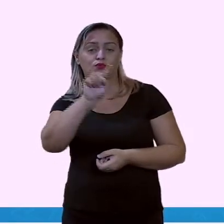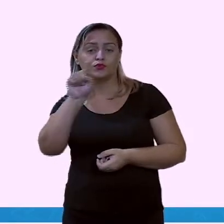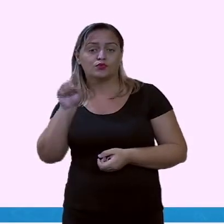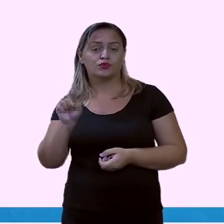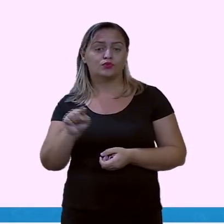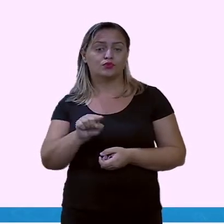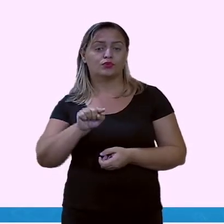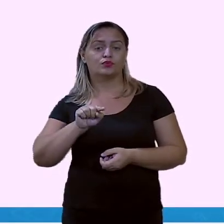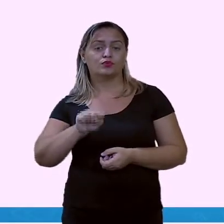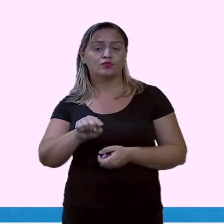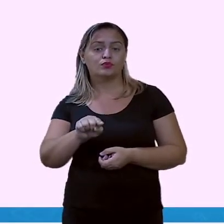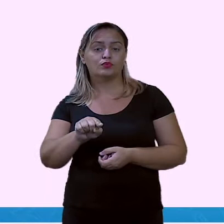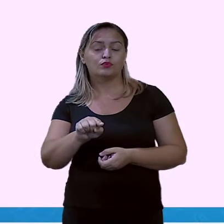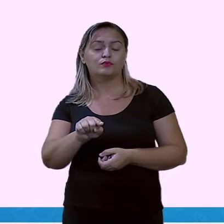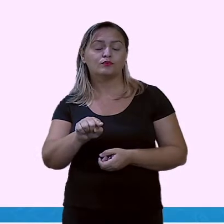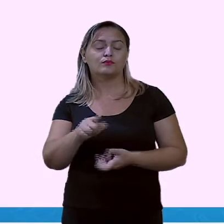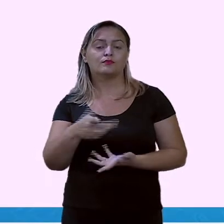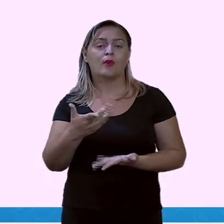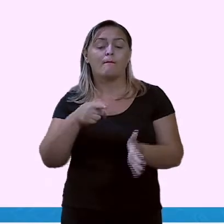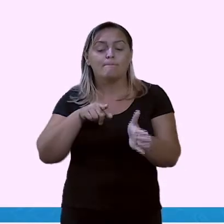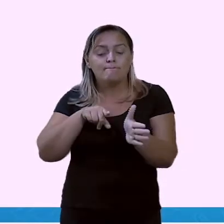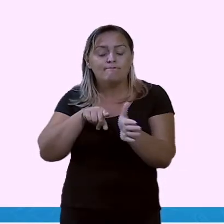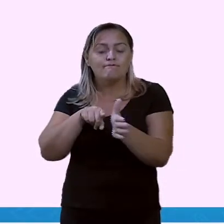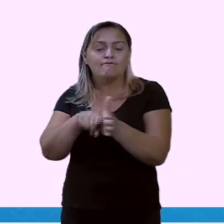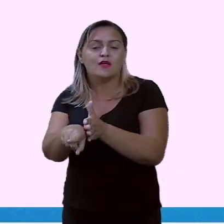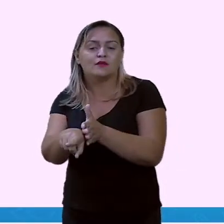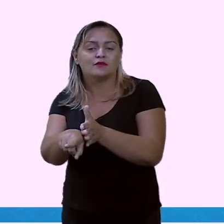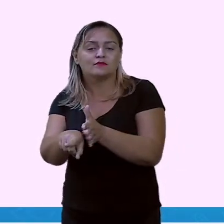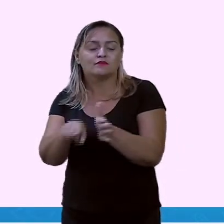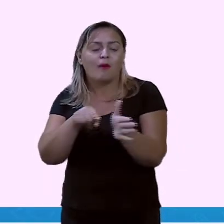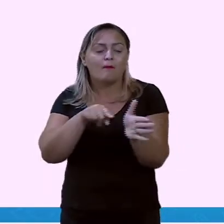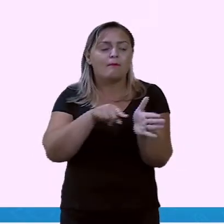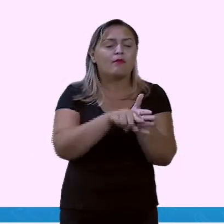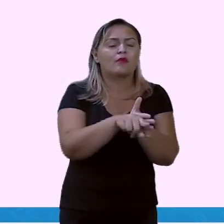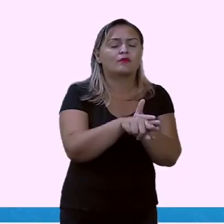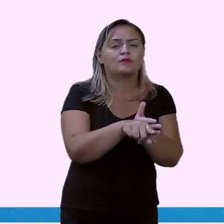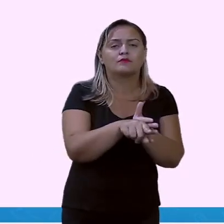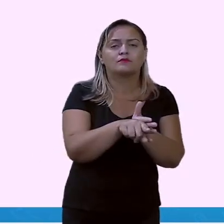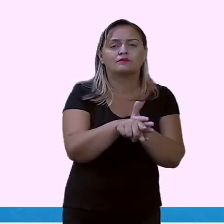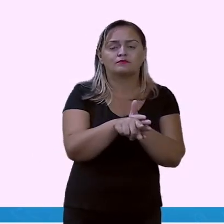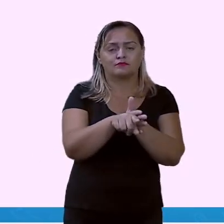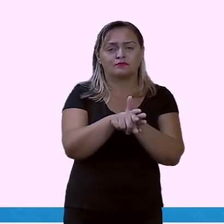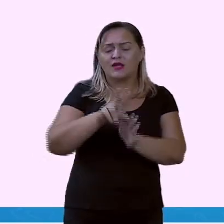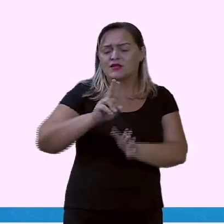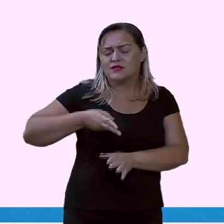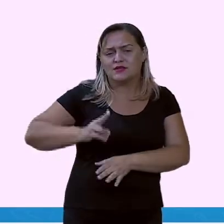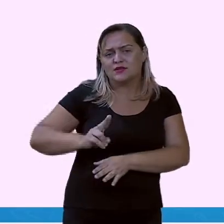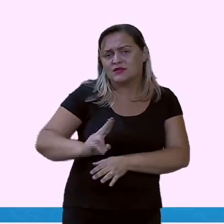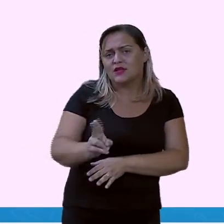para interrogar, perguntar. Utiliza-se no final